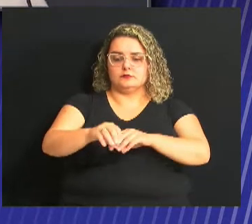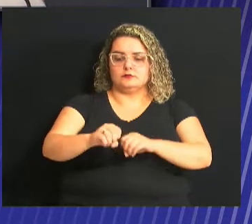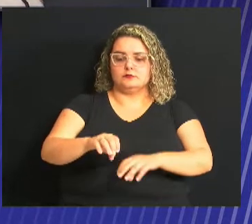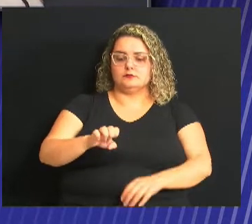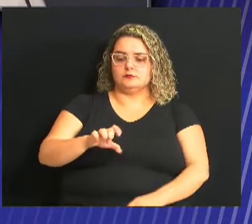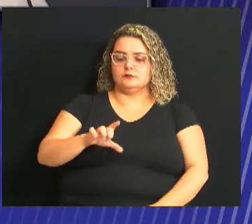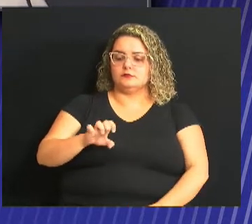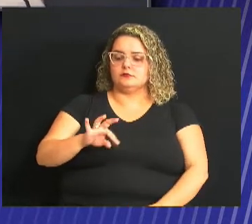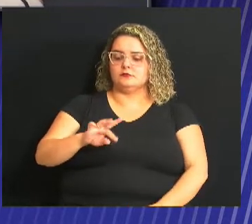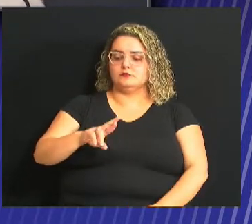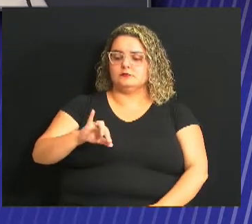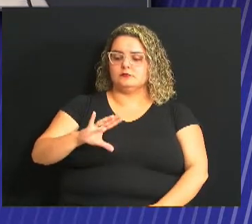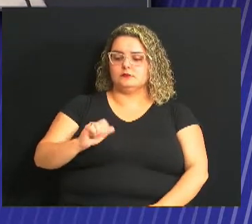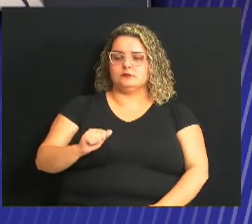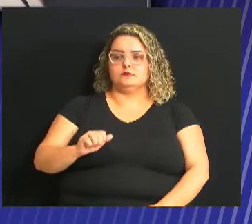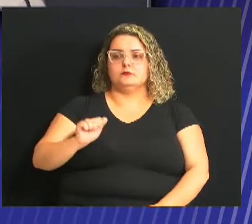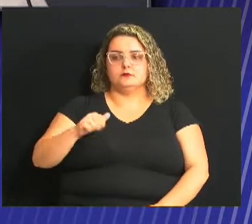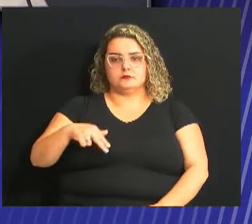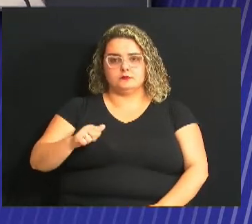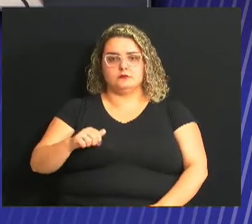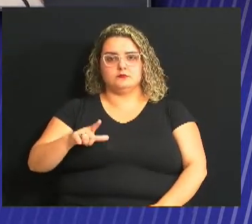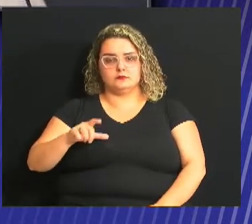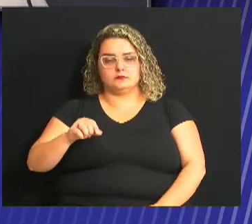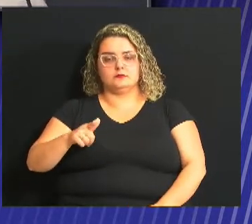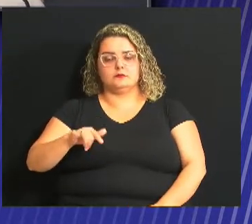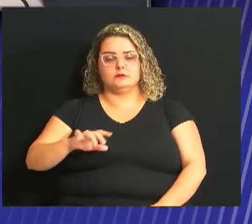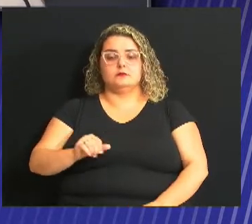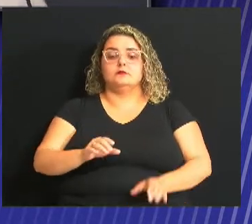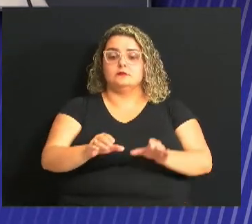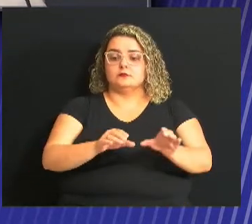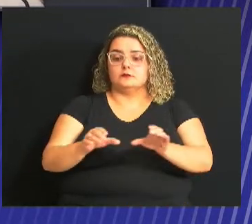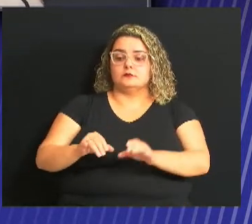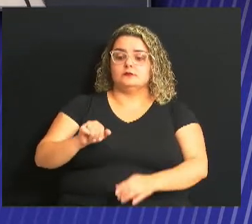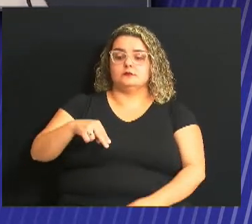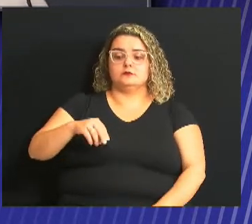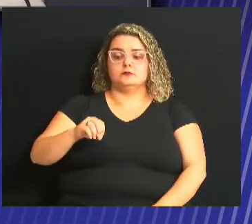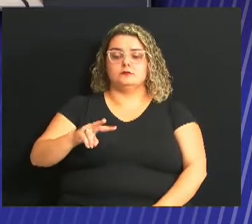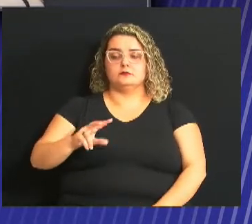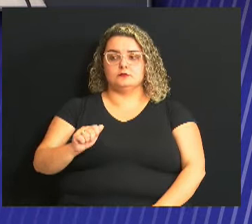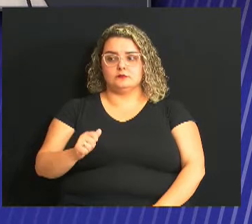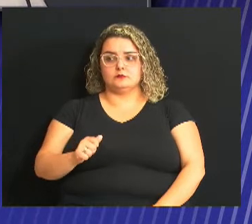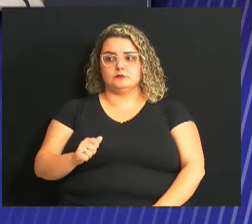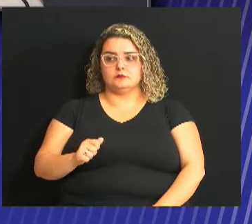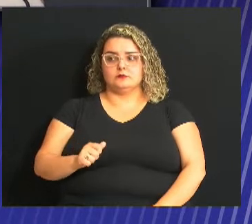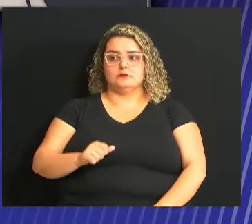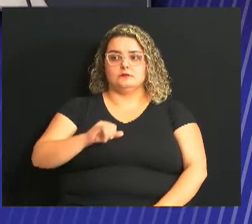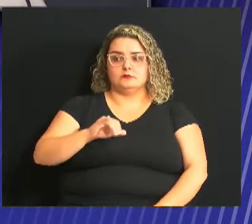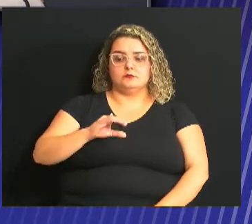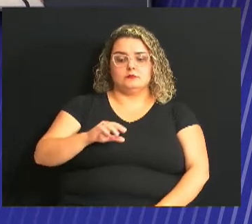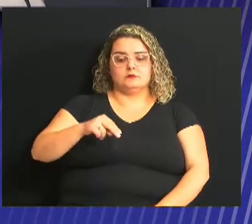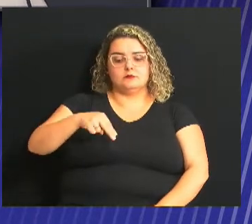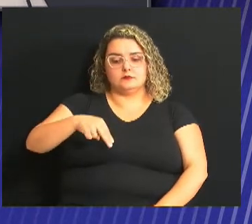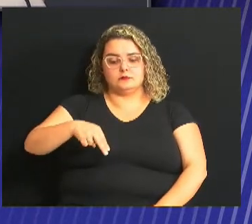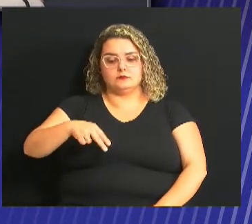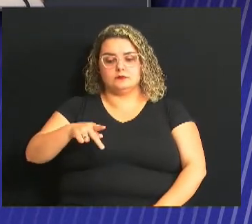elétrica analógica e coordena projeto do Inova e CNPq.